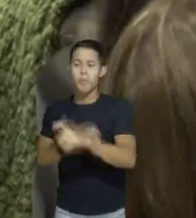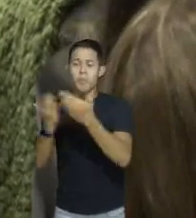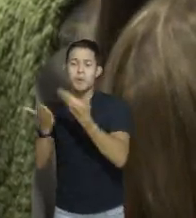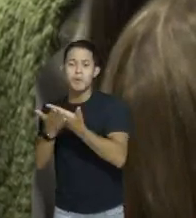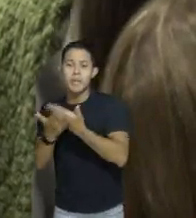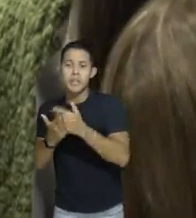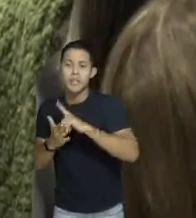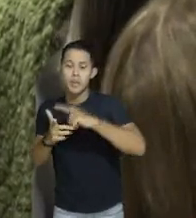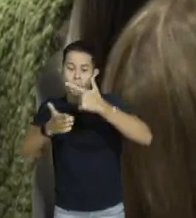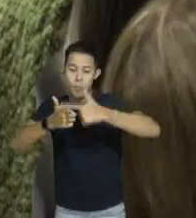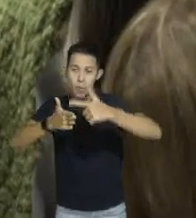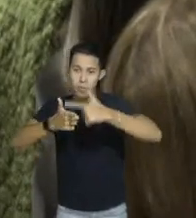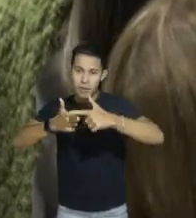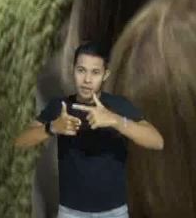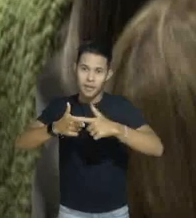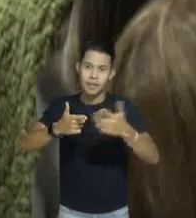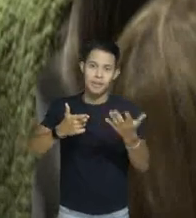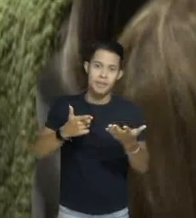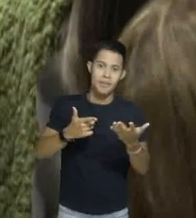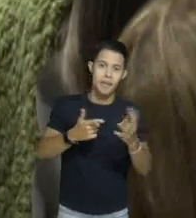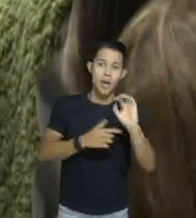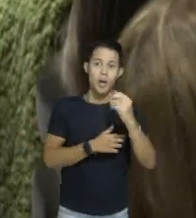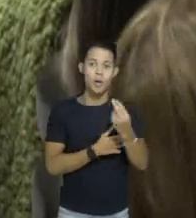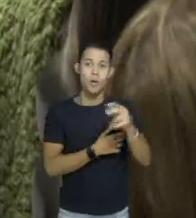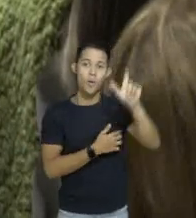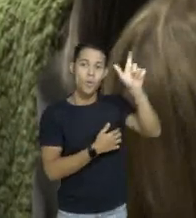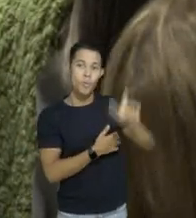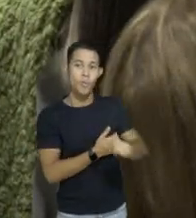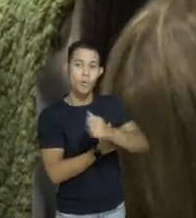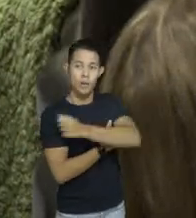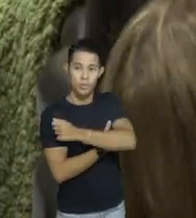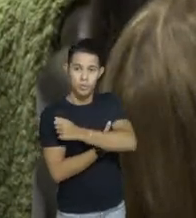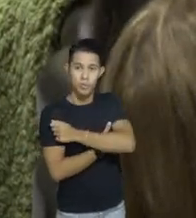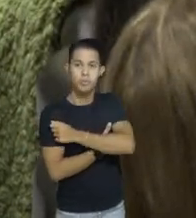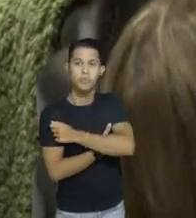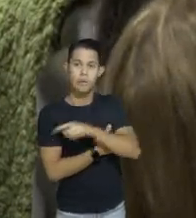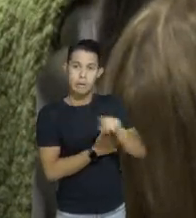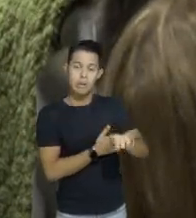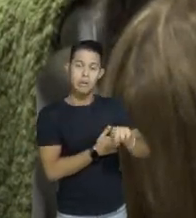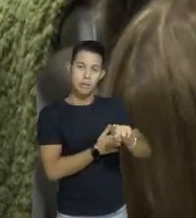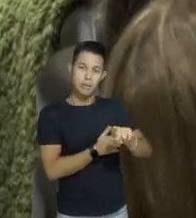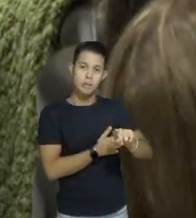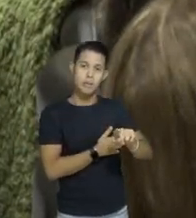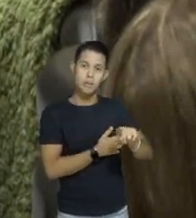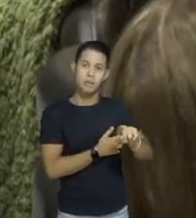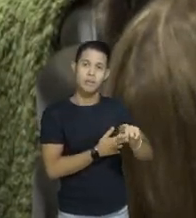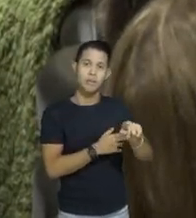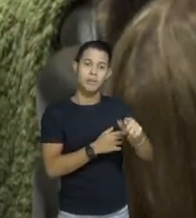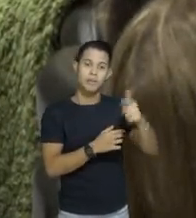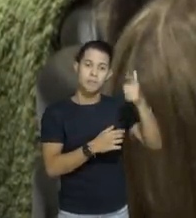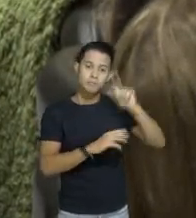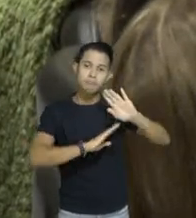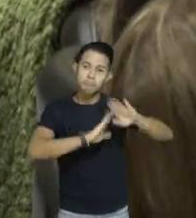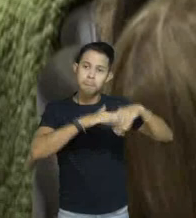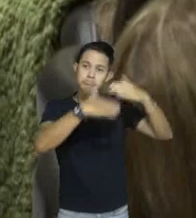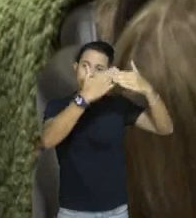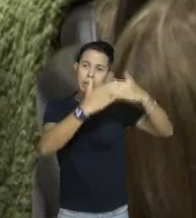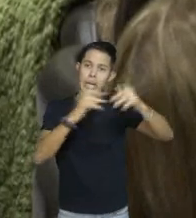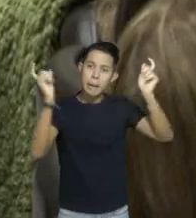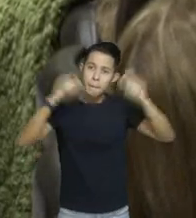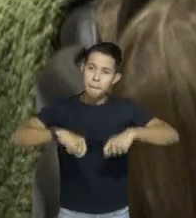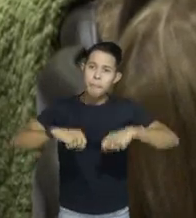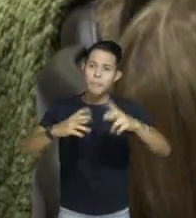Outra coisa é quando a gente tem um estudante com muitos comprometimentos, e aí nem sempre a gente tem essa capacidade de perceber tudo